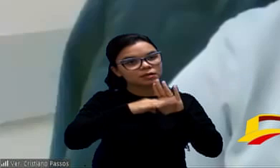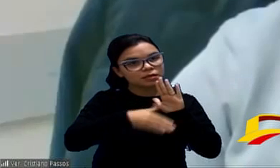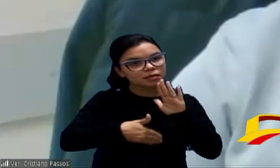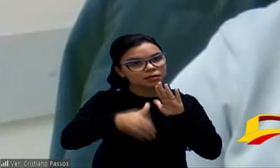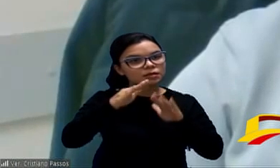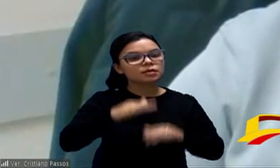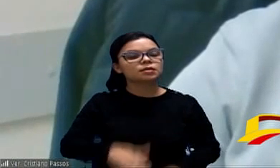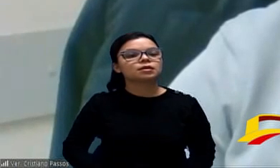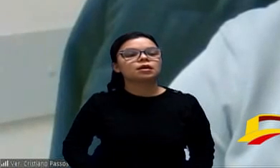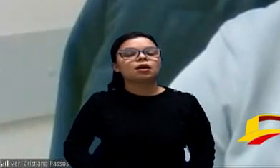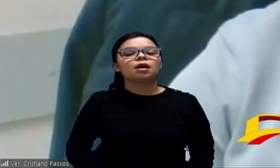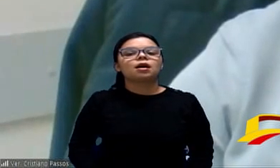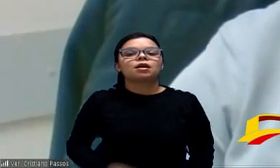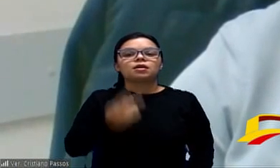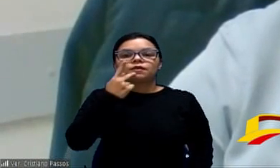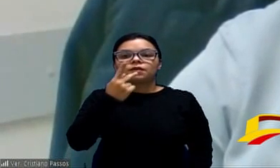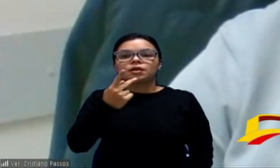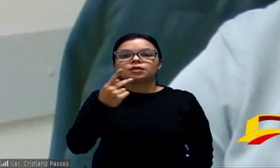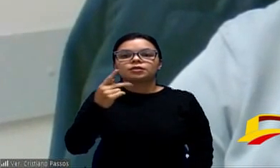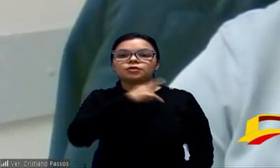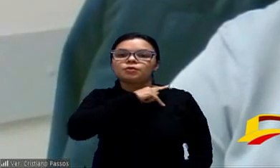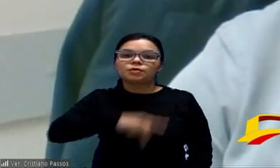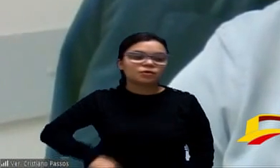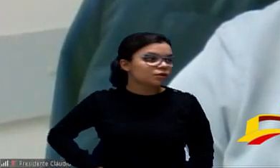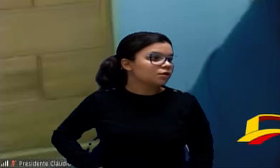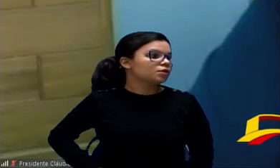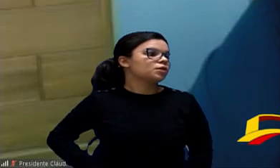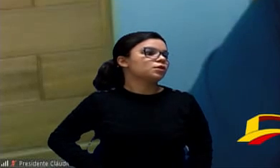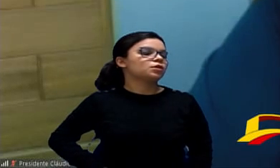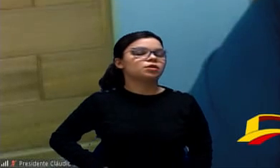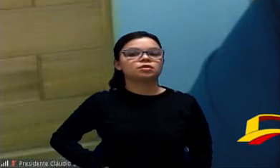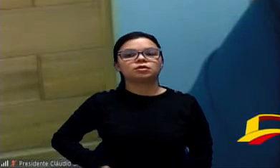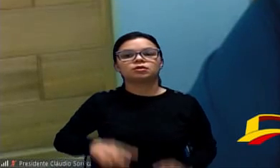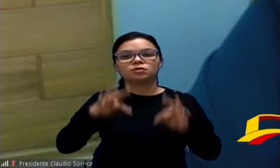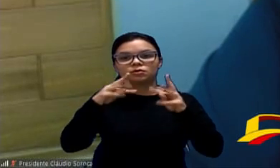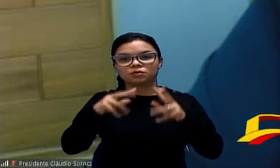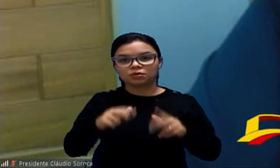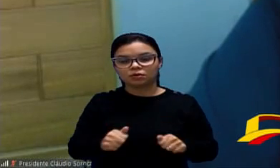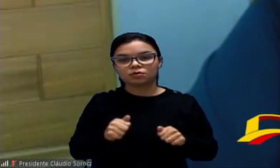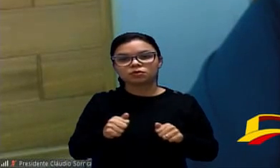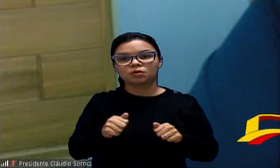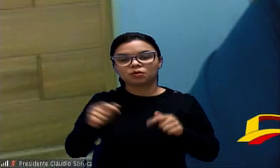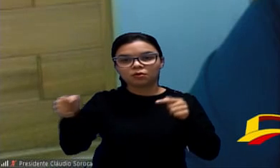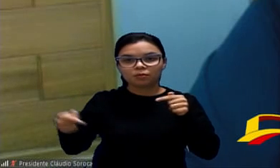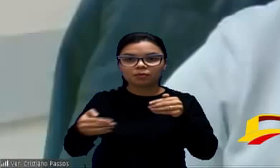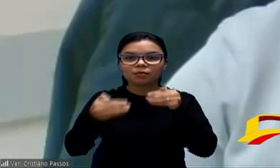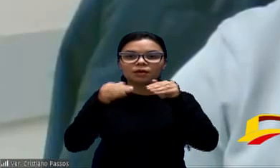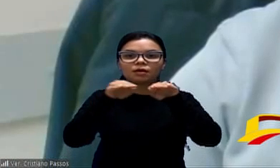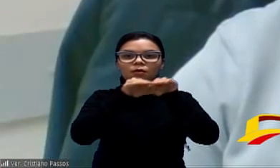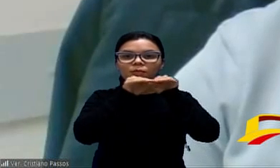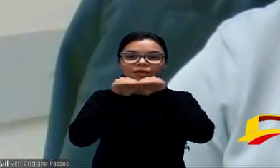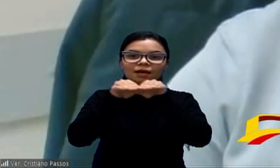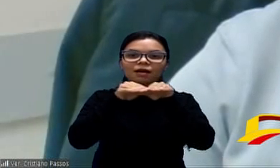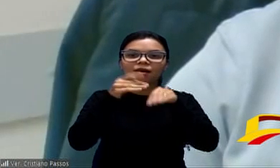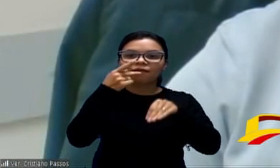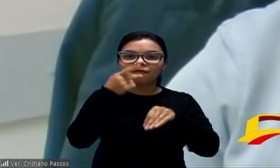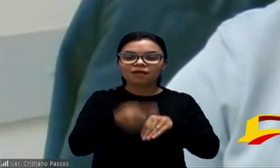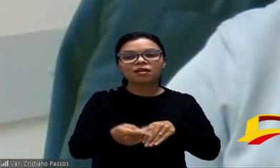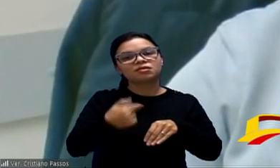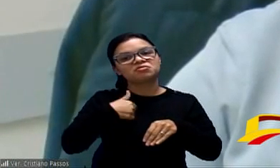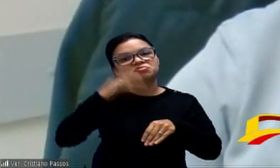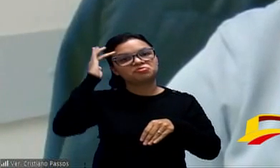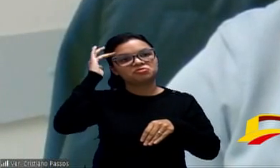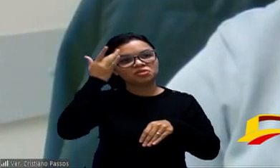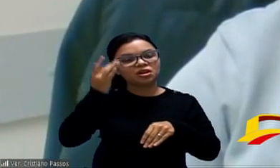Bom, senhor presidente, senhores vereadores, só para cobrar com a fala do vereador Luiz Santos, justamente por isso. Eu acho que cada um tem uma opinião